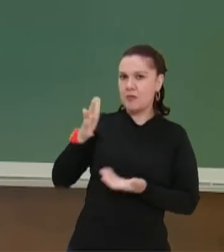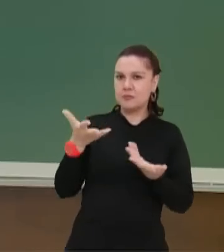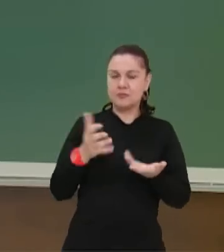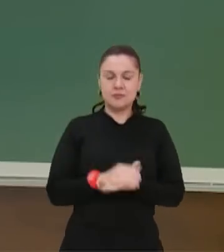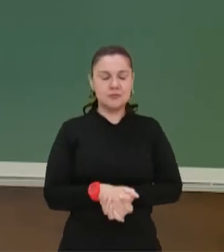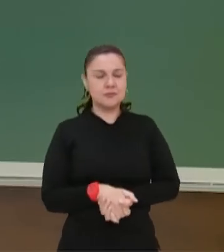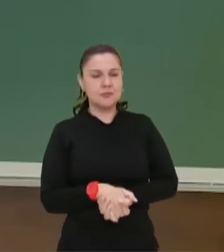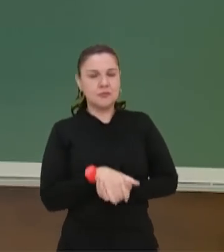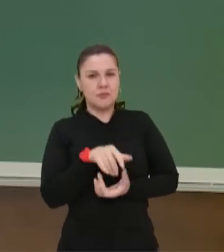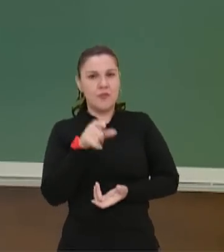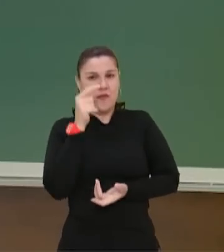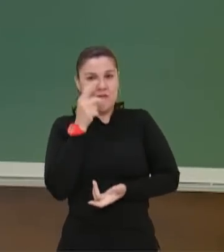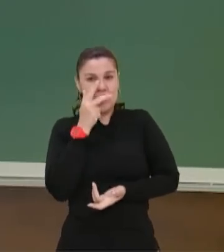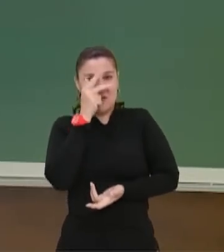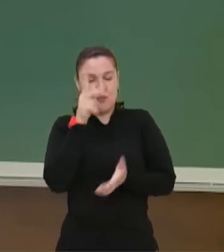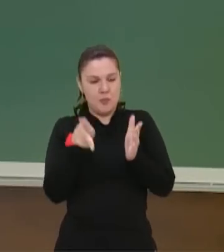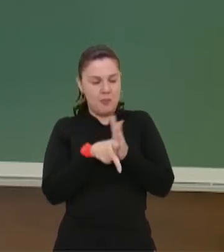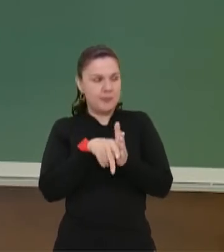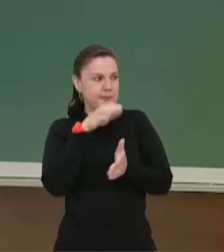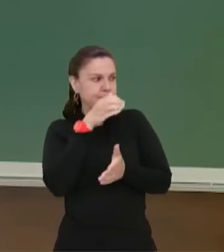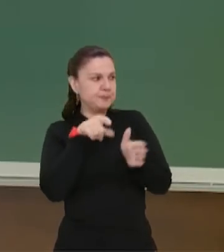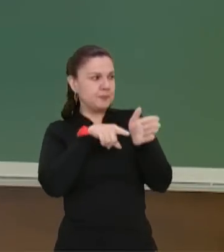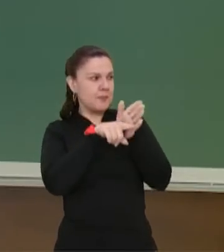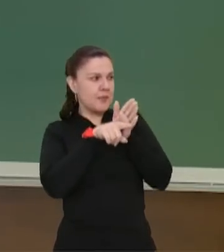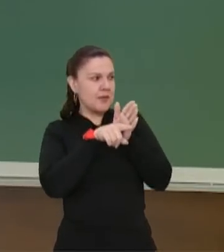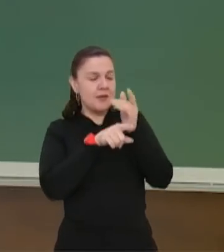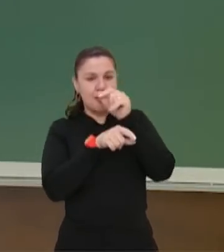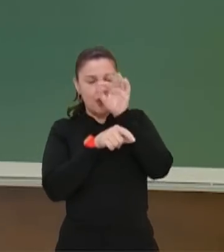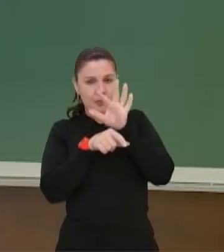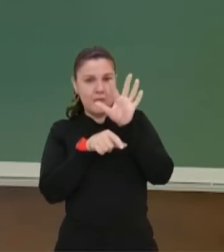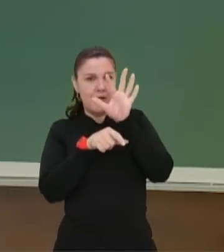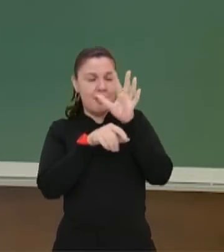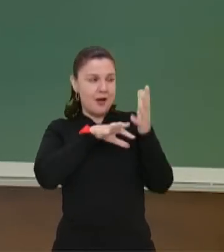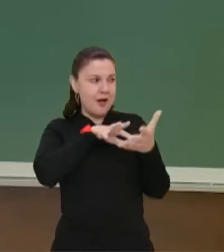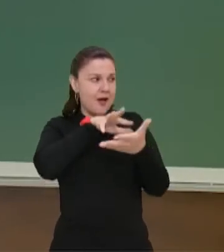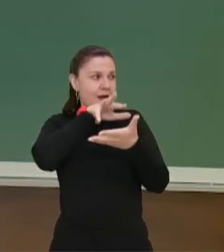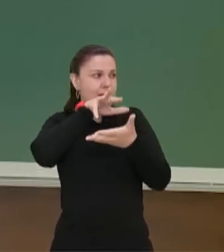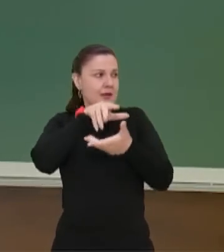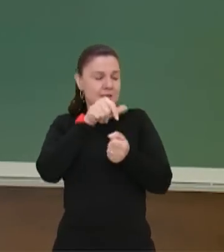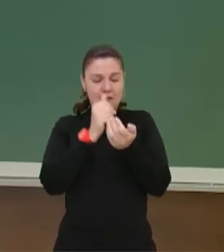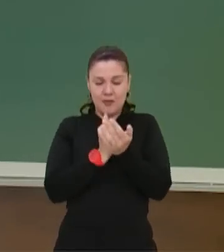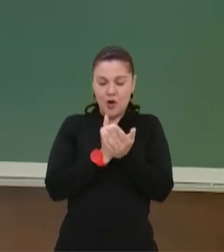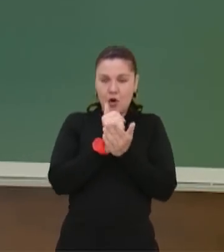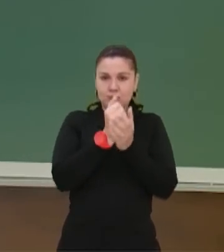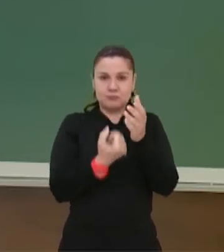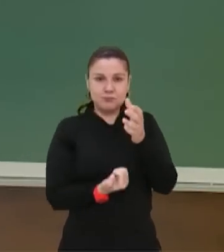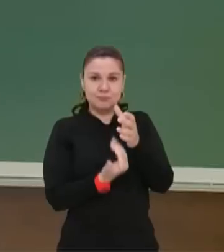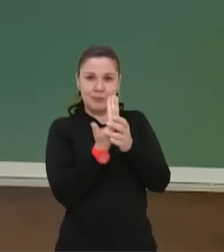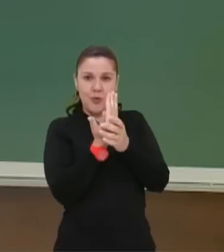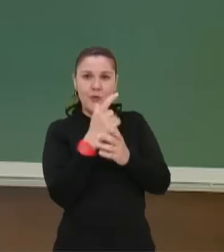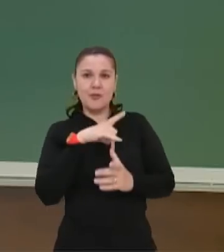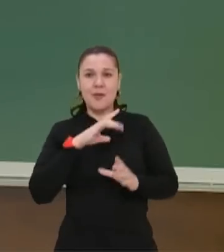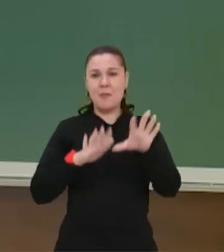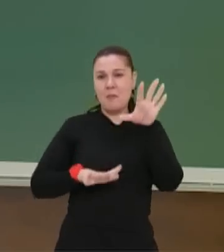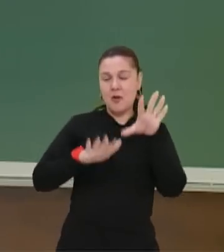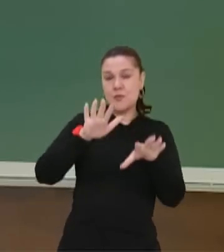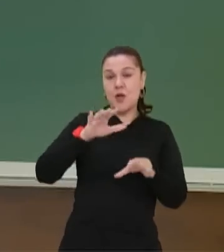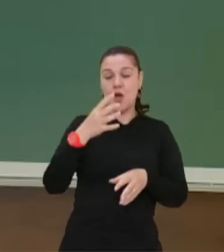está, segundo a ciência, o nosso planeta Terra, assim que ele se formou, ele tem